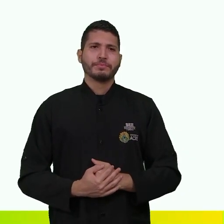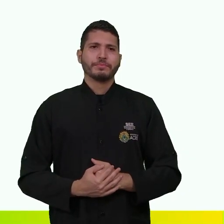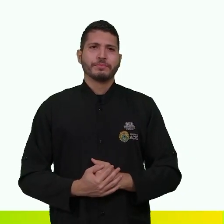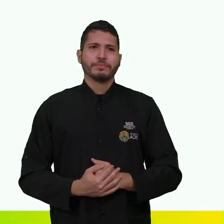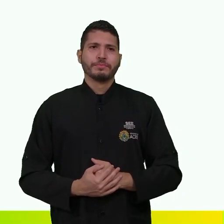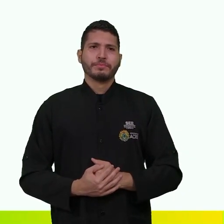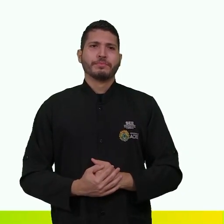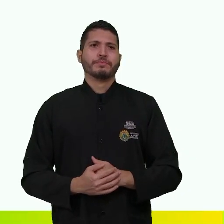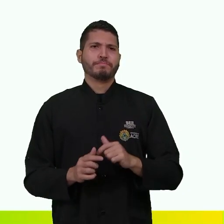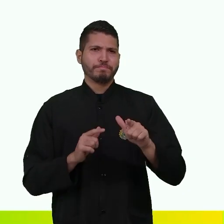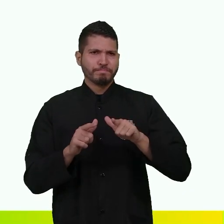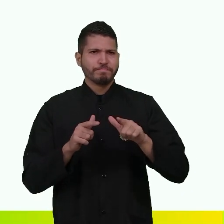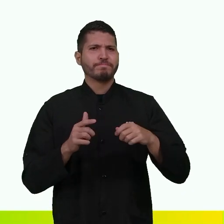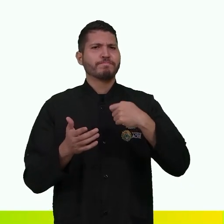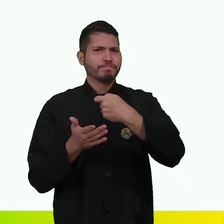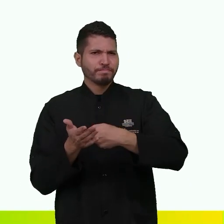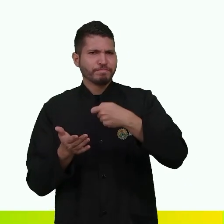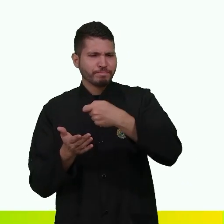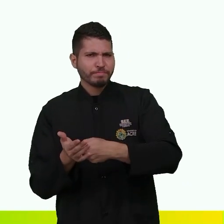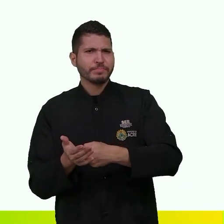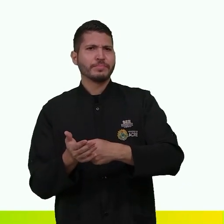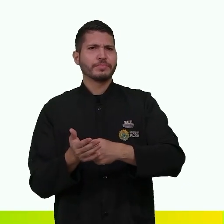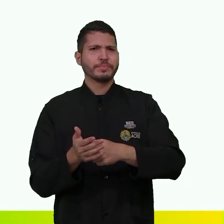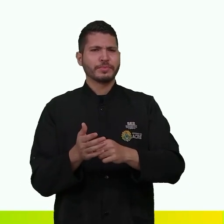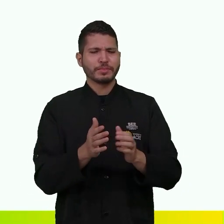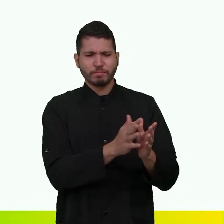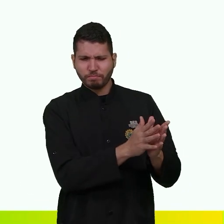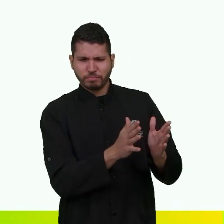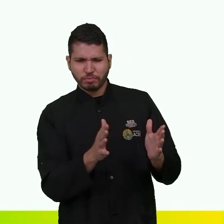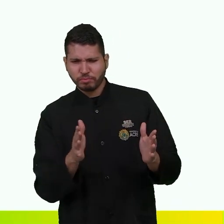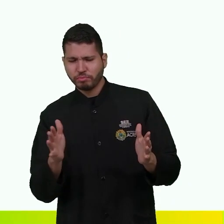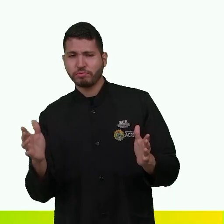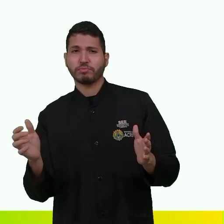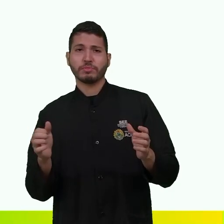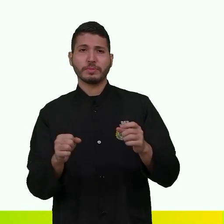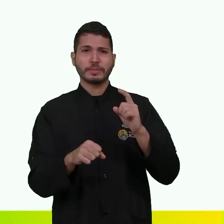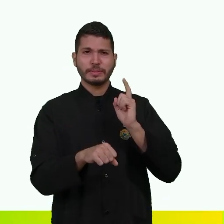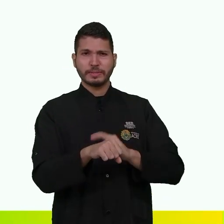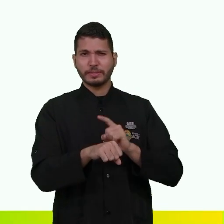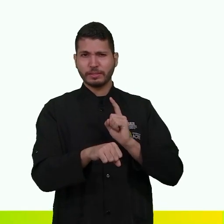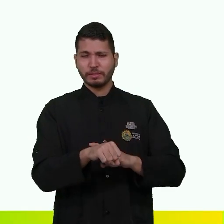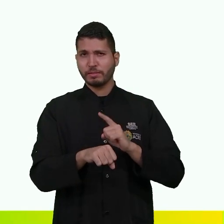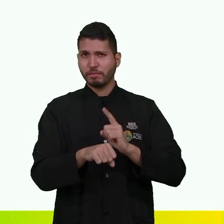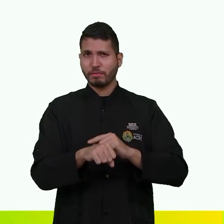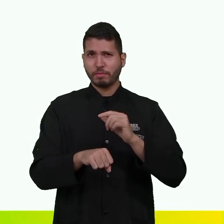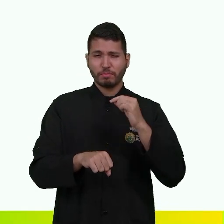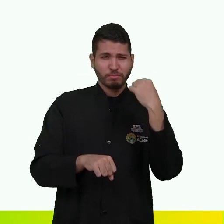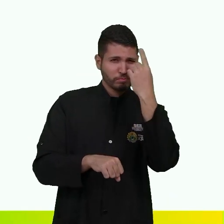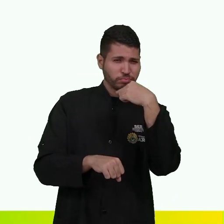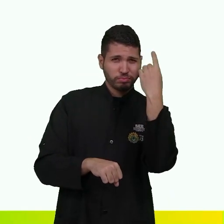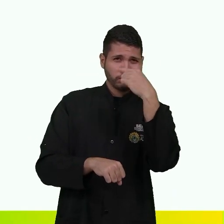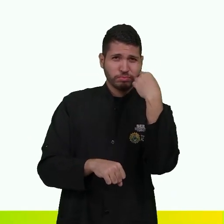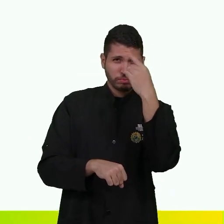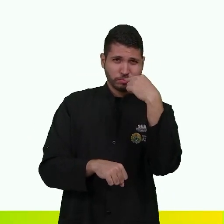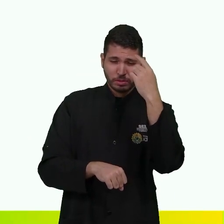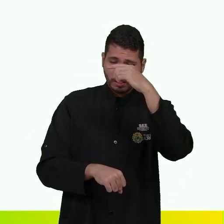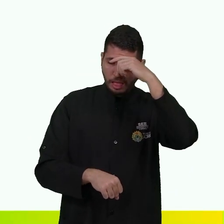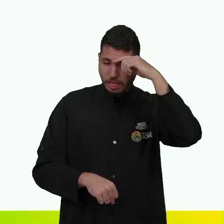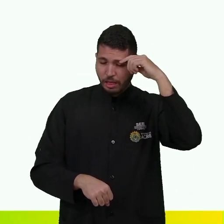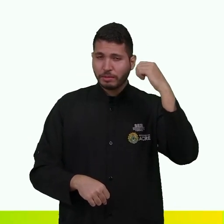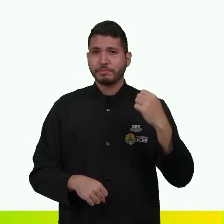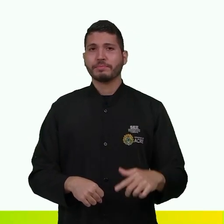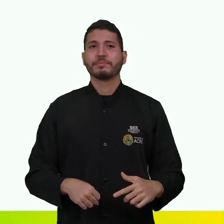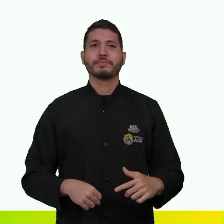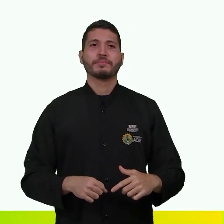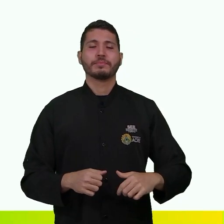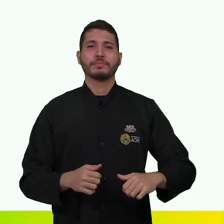aula. Trabalho forçado, jornada exaustiva, condições degradantes ou servidão por dívida. Mais uma, só para garantir